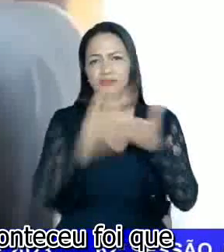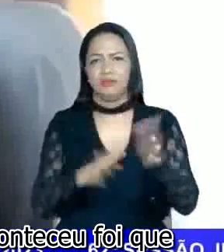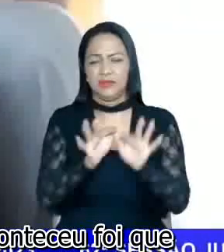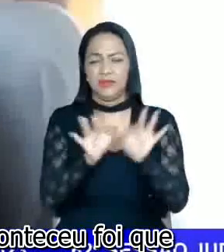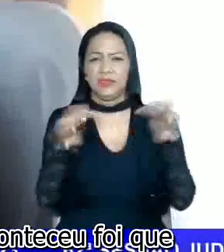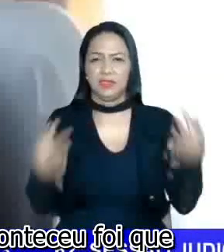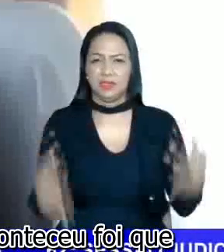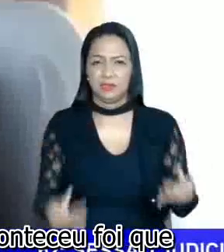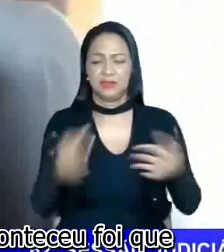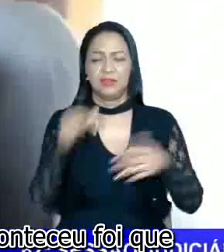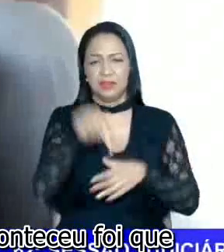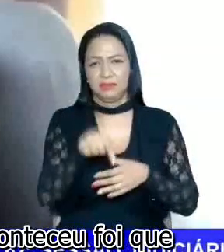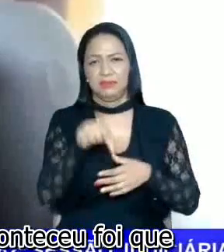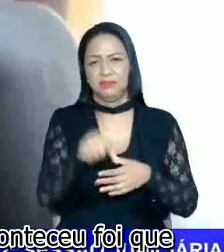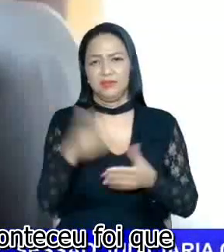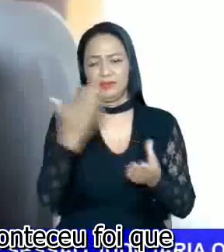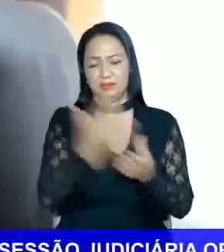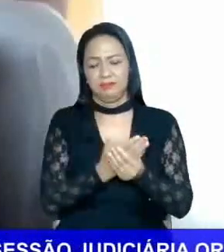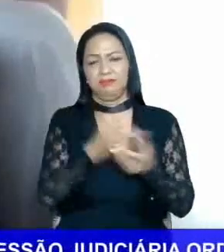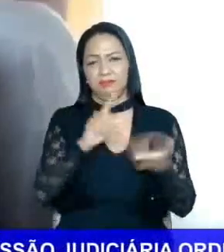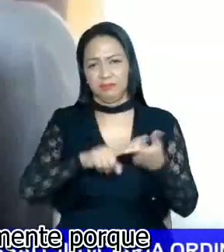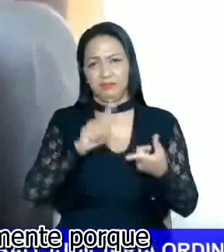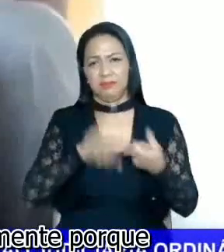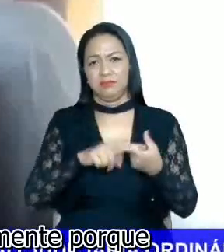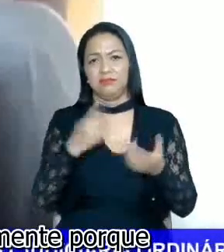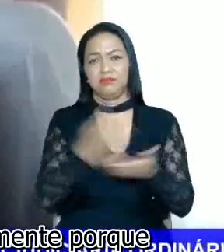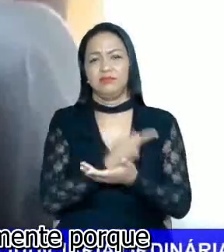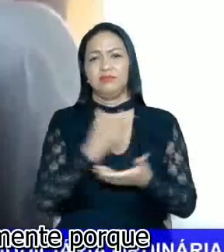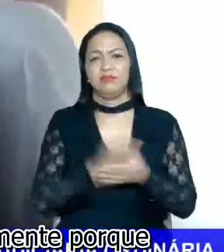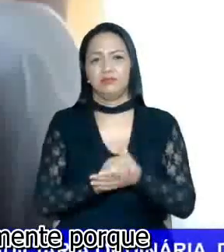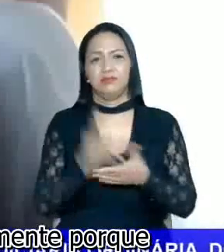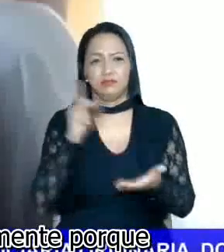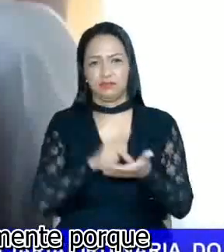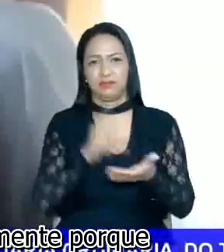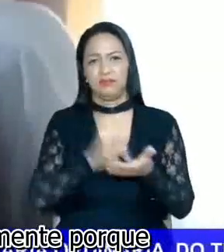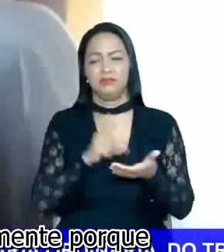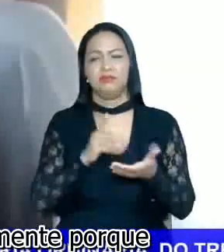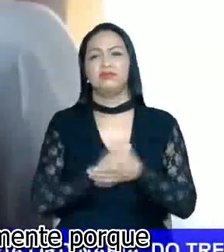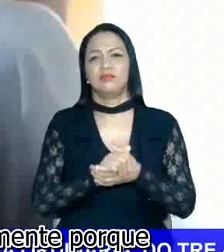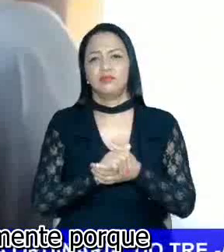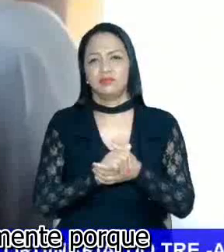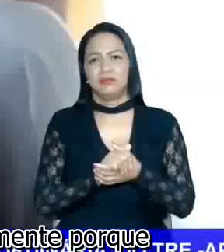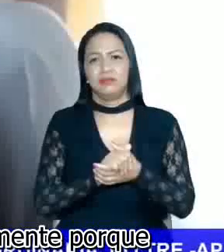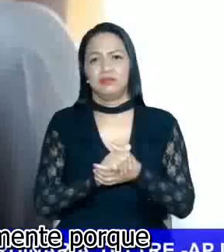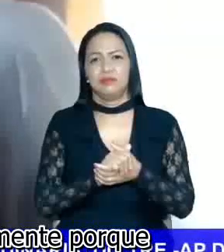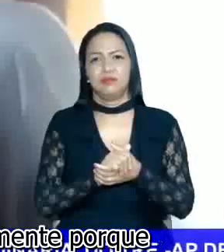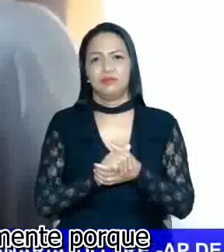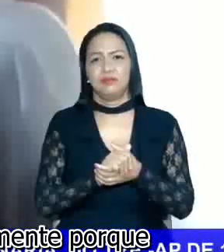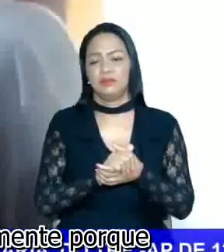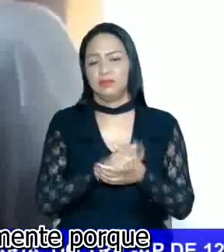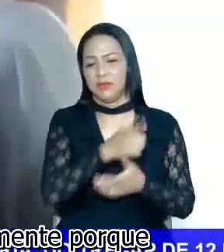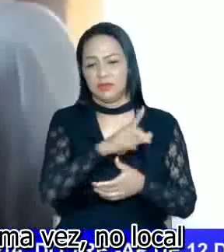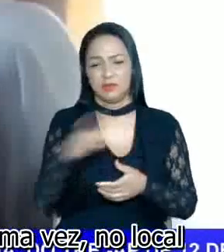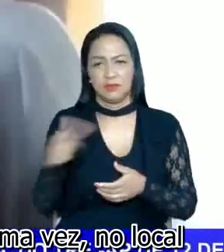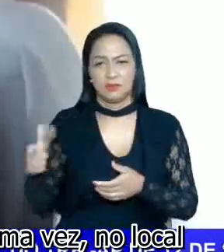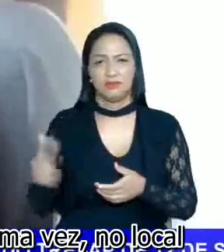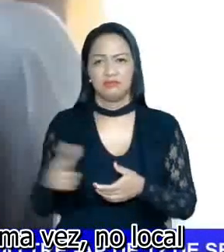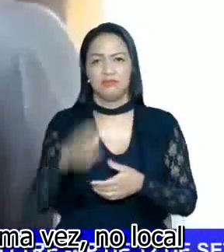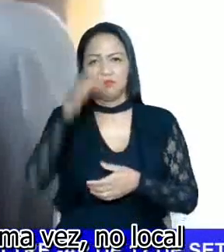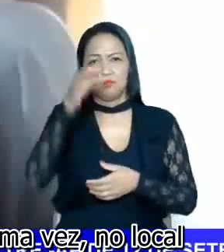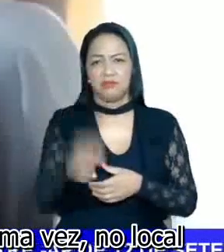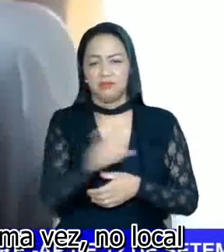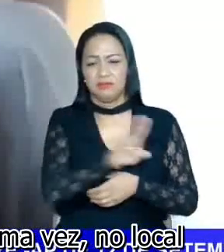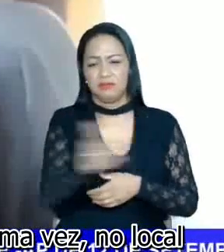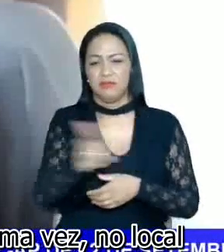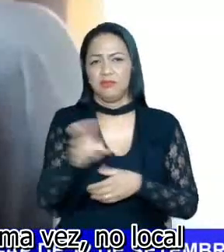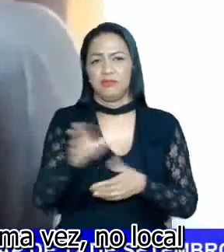E nesse aqui, senhor presidente, o que aconteceu foi que a parte, de fato, formalmente, ela não foi citada regularmente, porque o oficial de